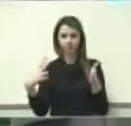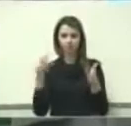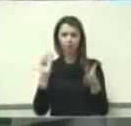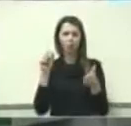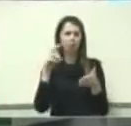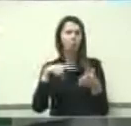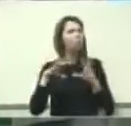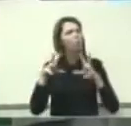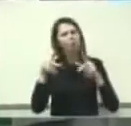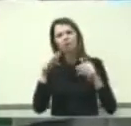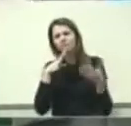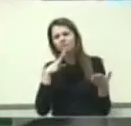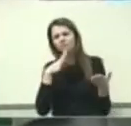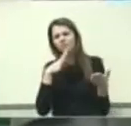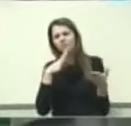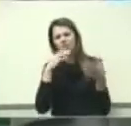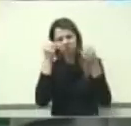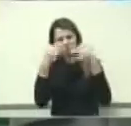sobre